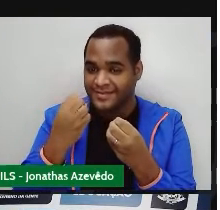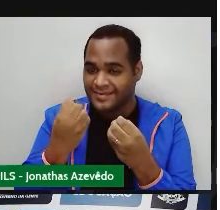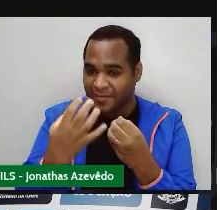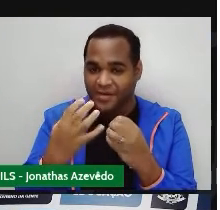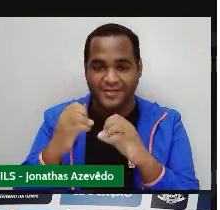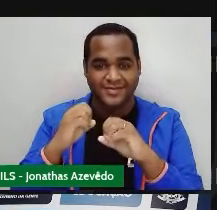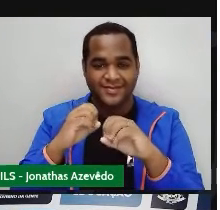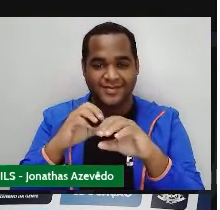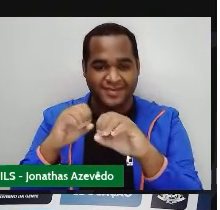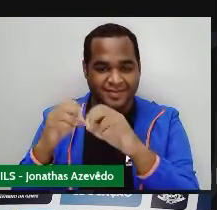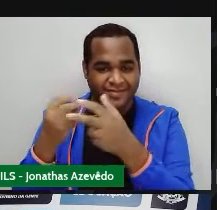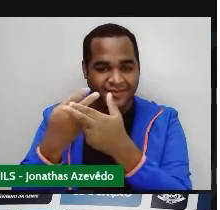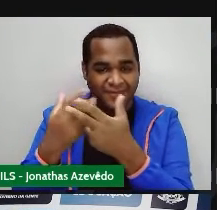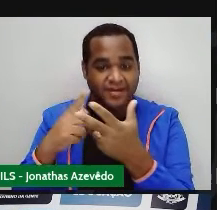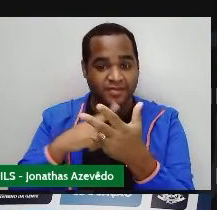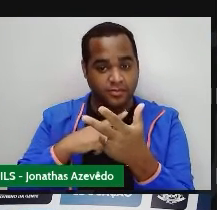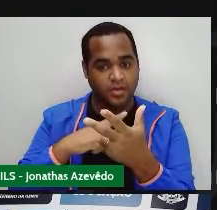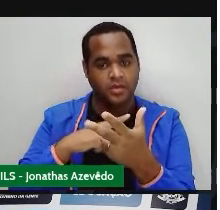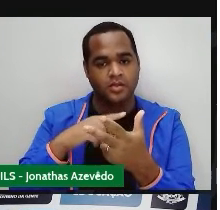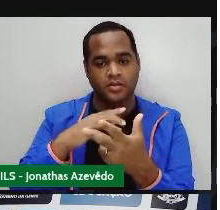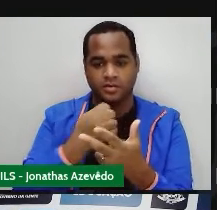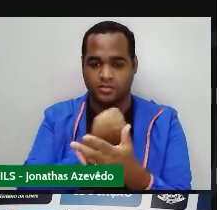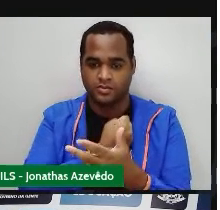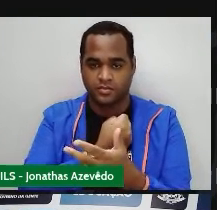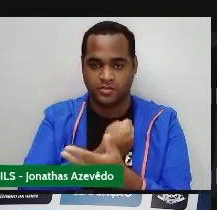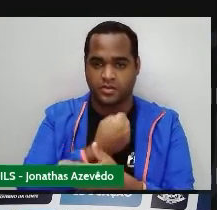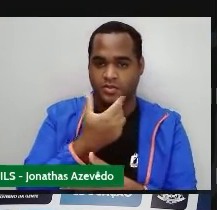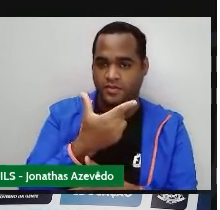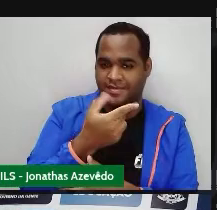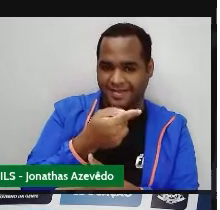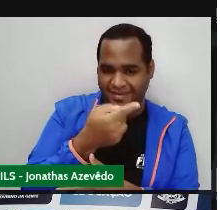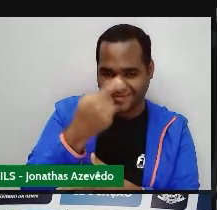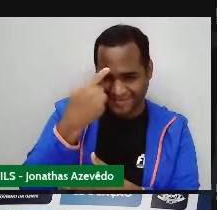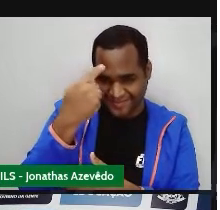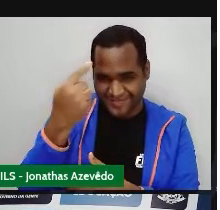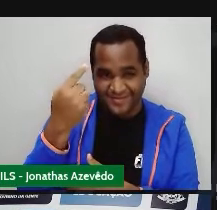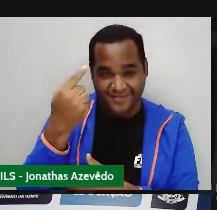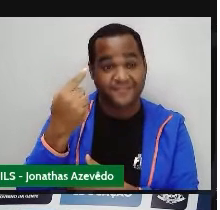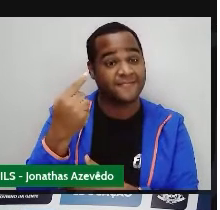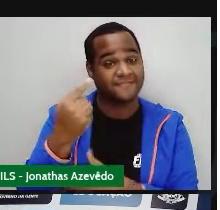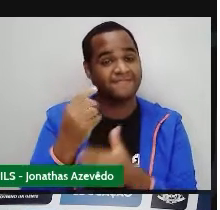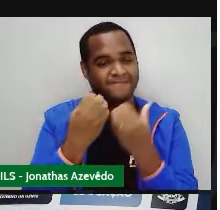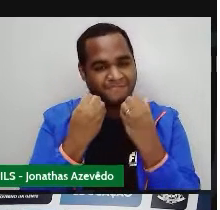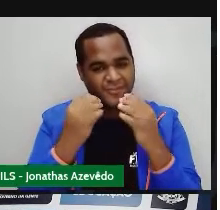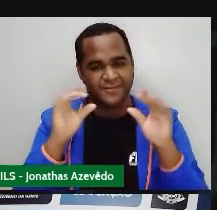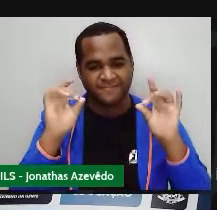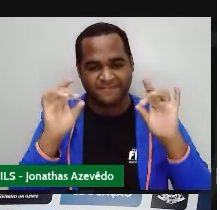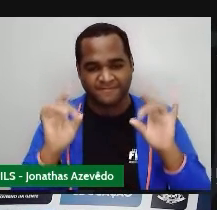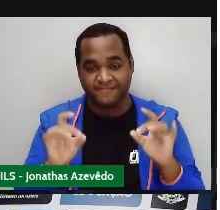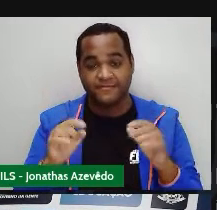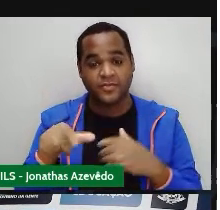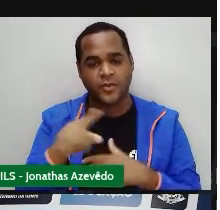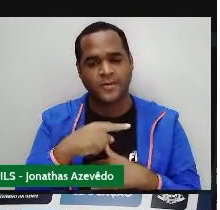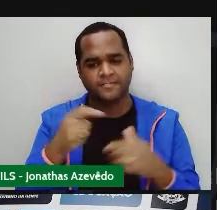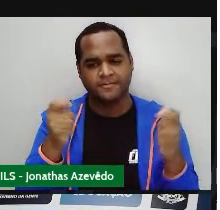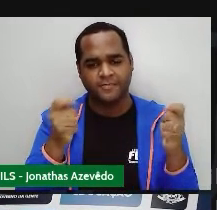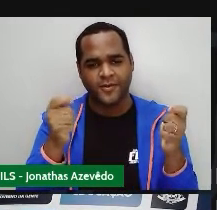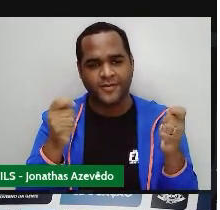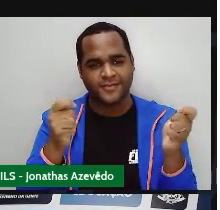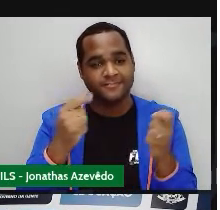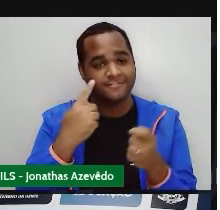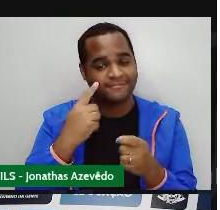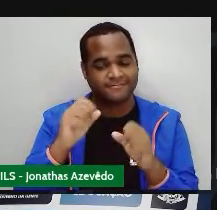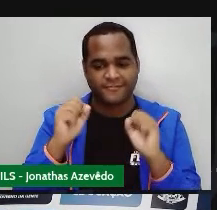de nossas aulas estamos na aula de número 27 né Que bacana podemos na